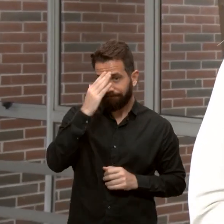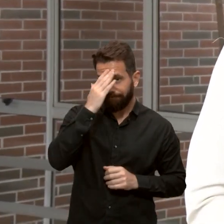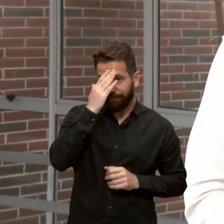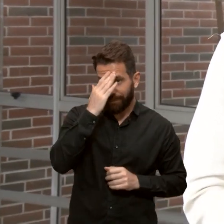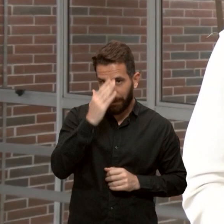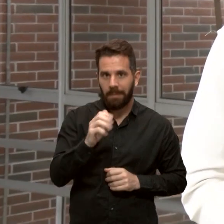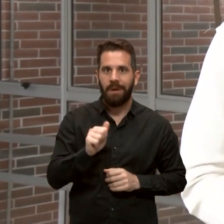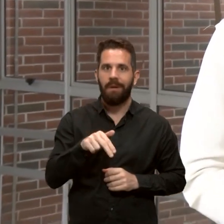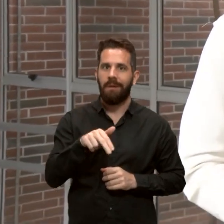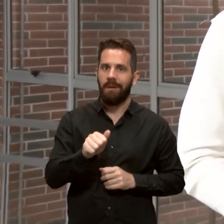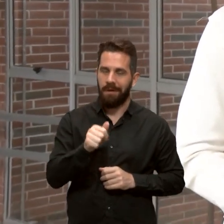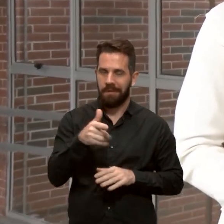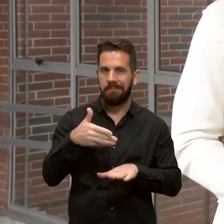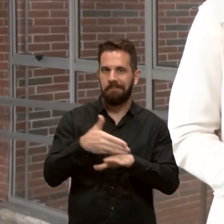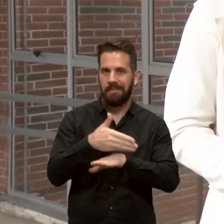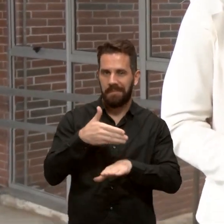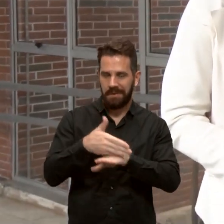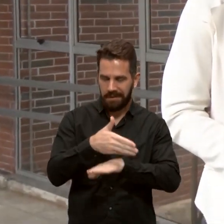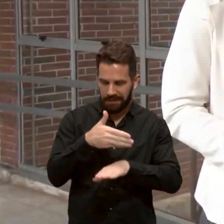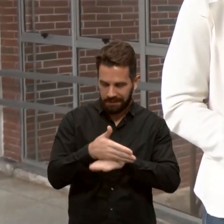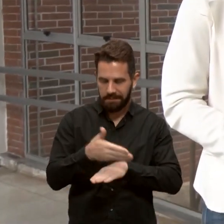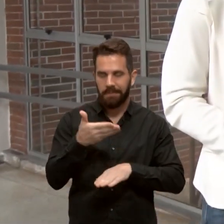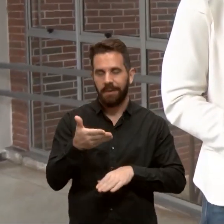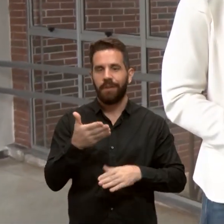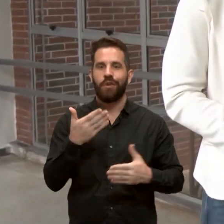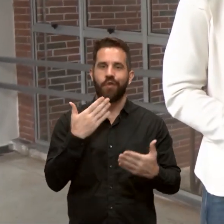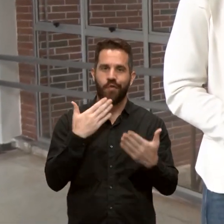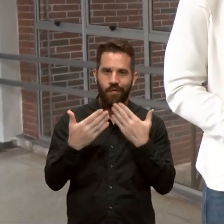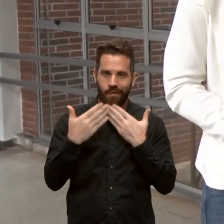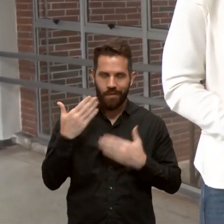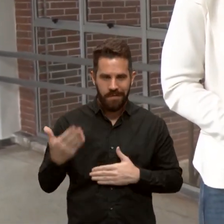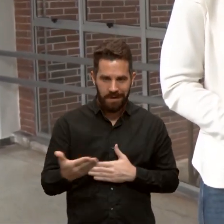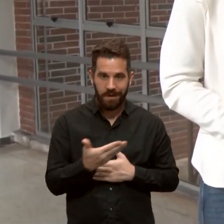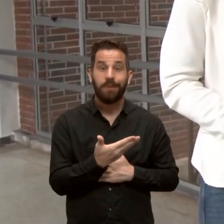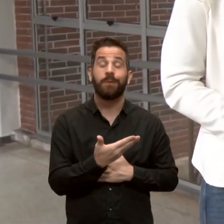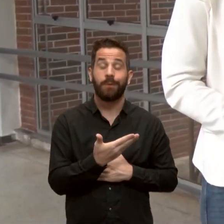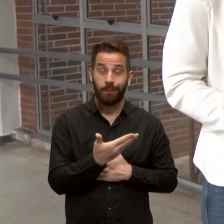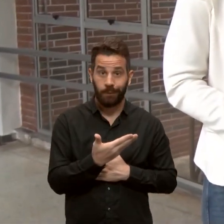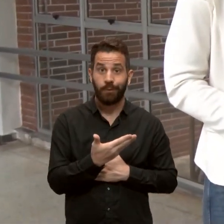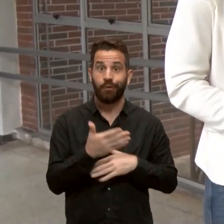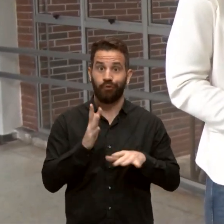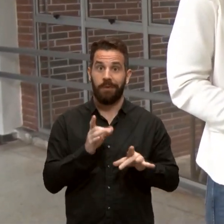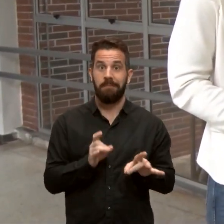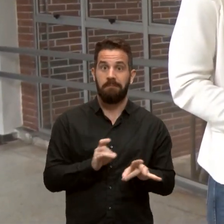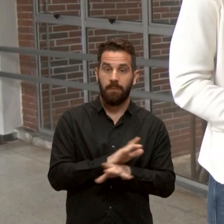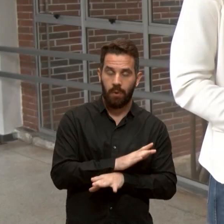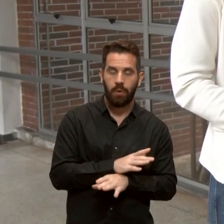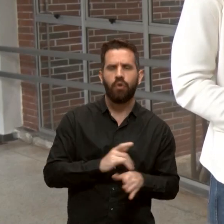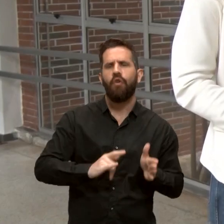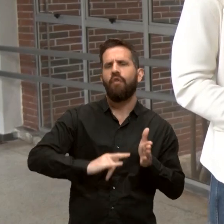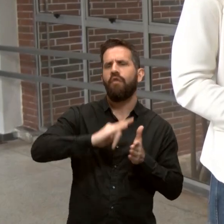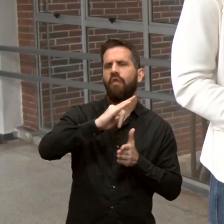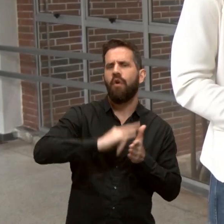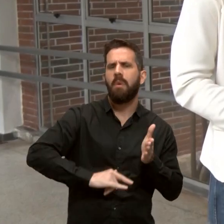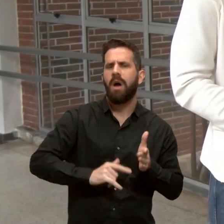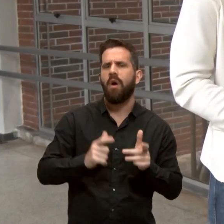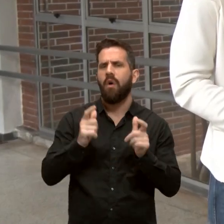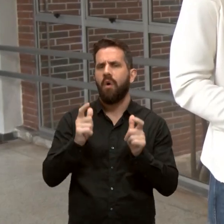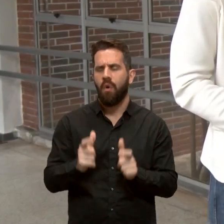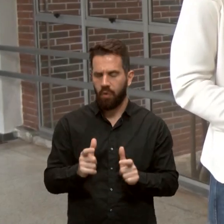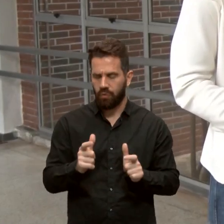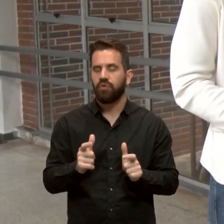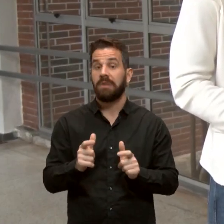participar aqui com a gente. A gente conversou com a Ana Cristina Rebelo e o formulário ele está disponível também